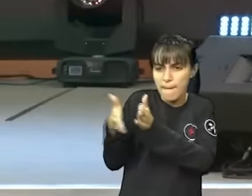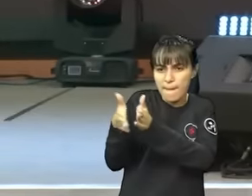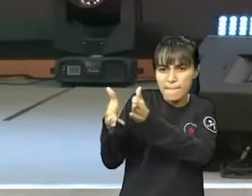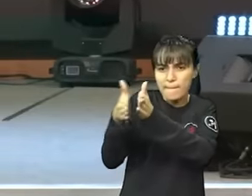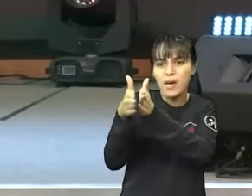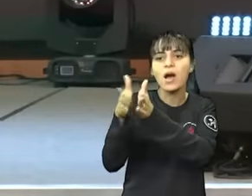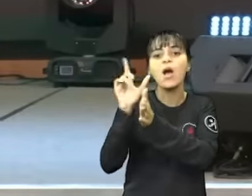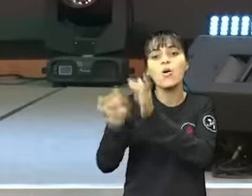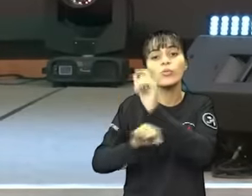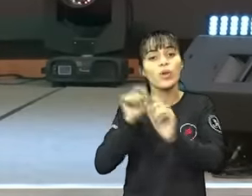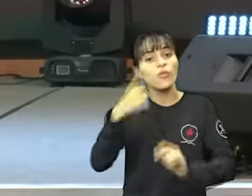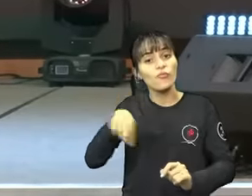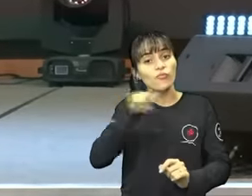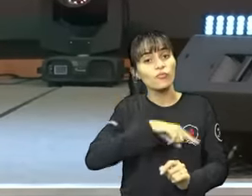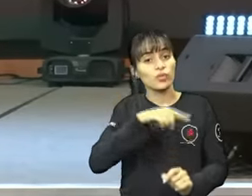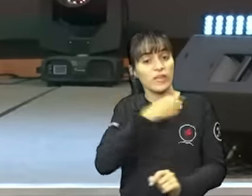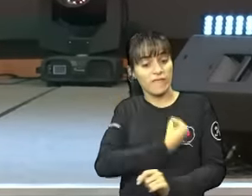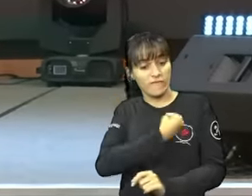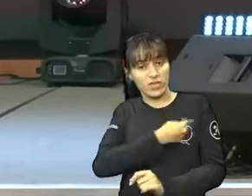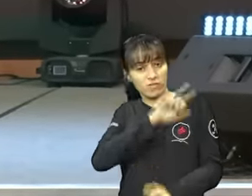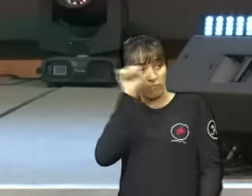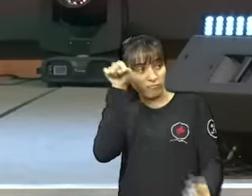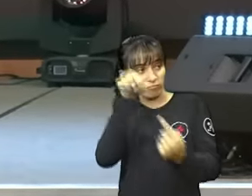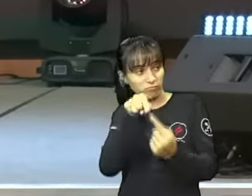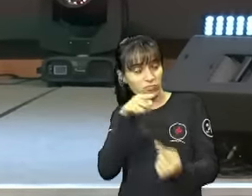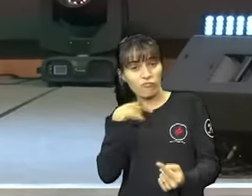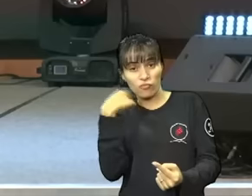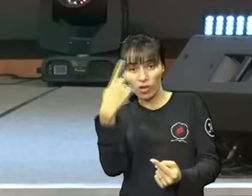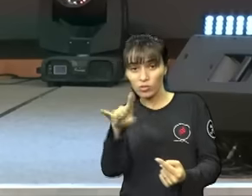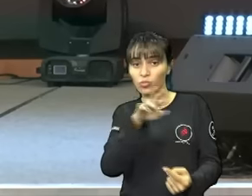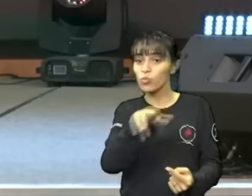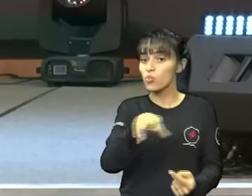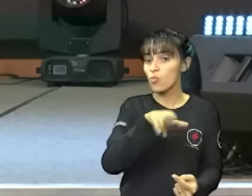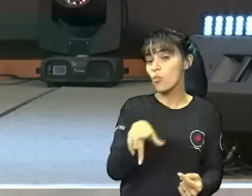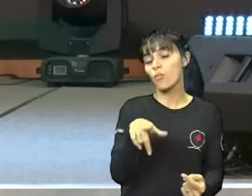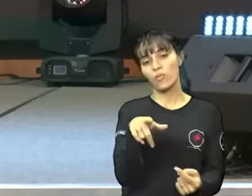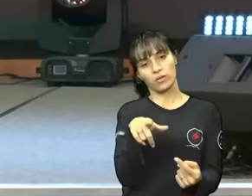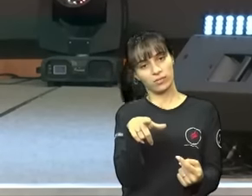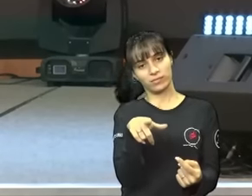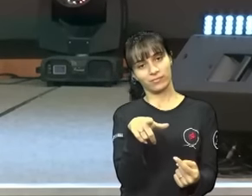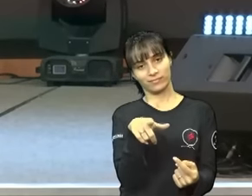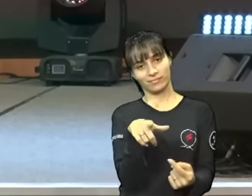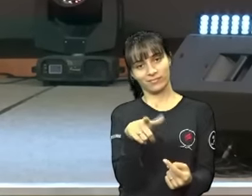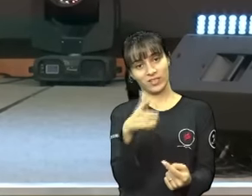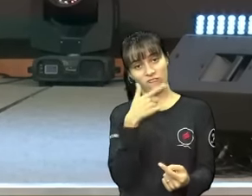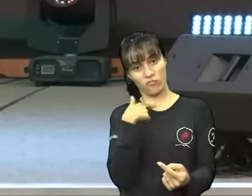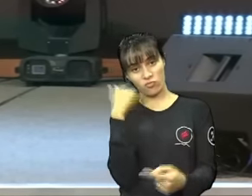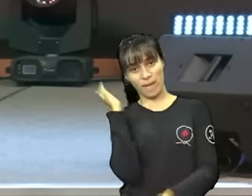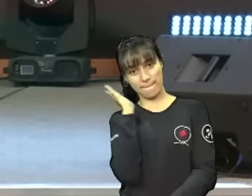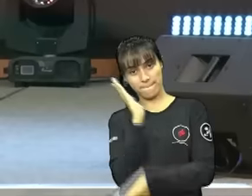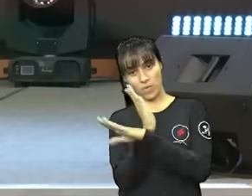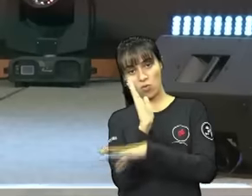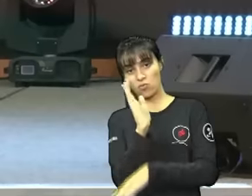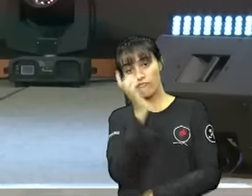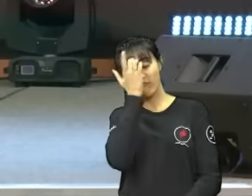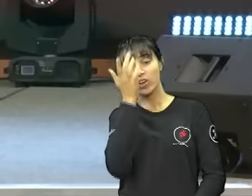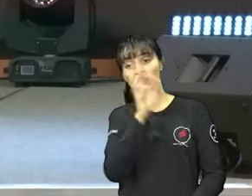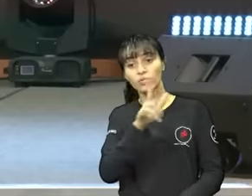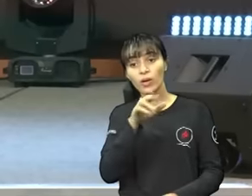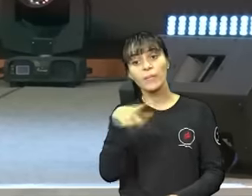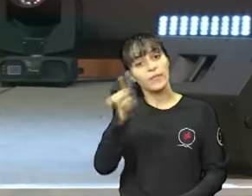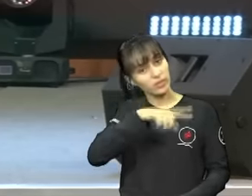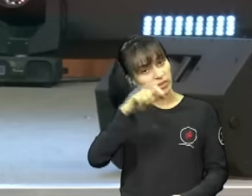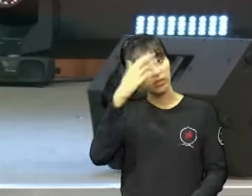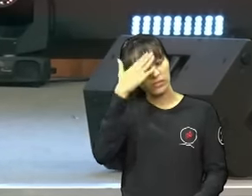é que você não vive segundo a sua vontade o e vencer vontade numa coisa fácil É mas você